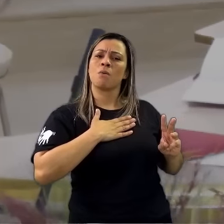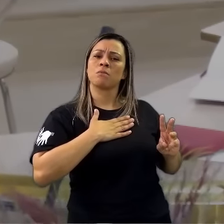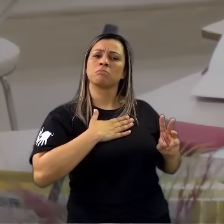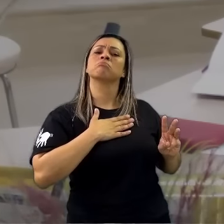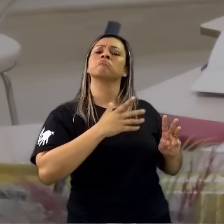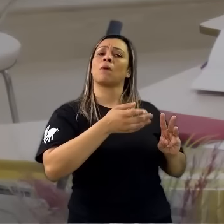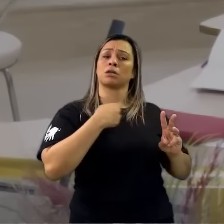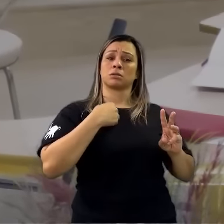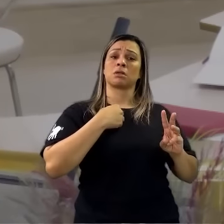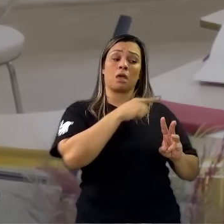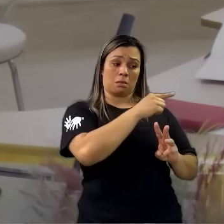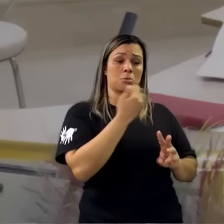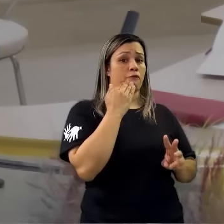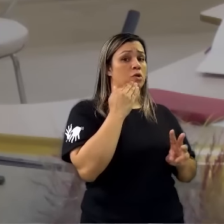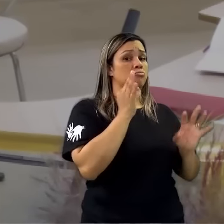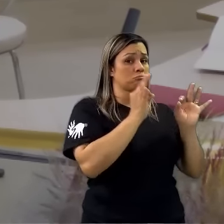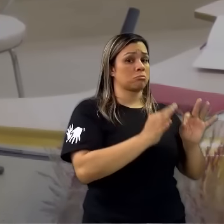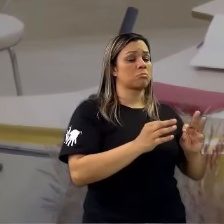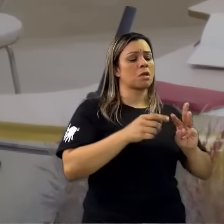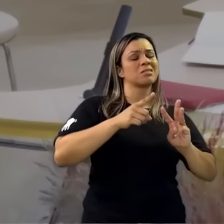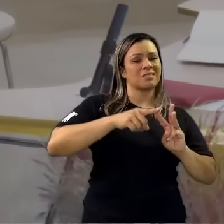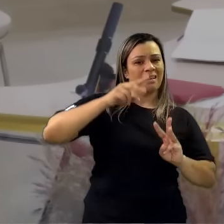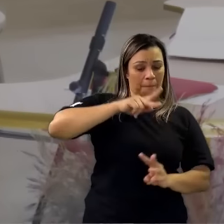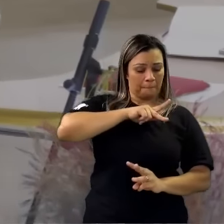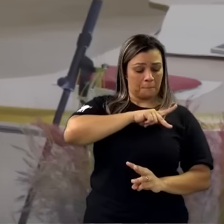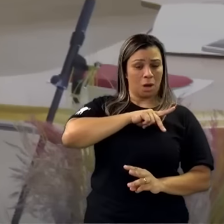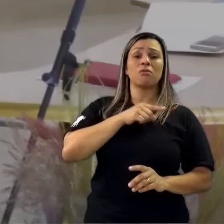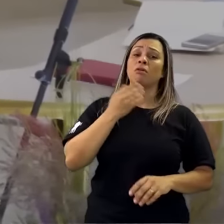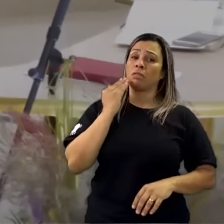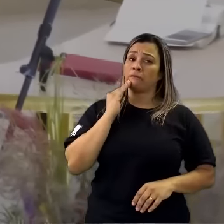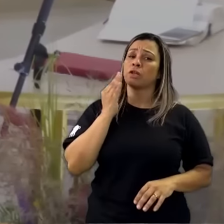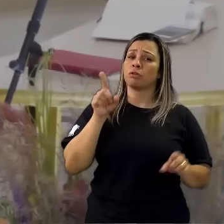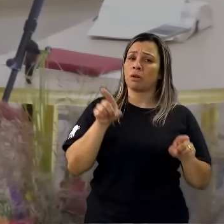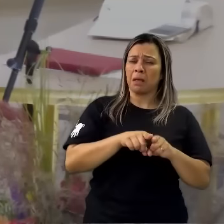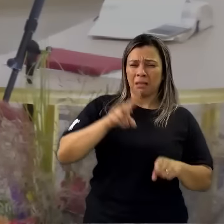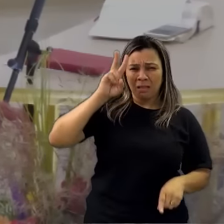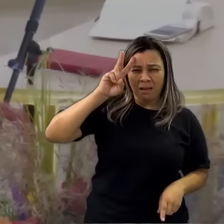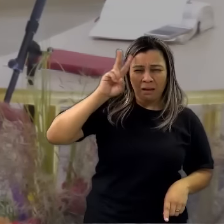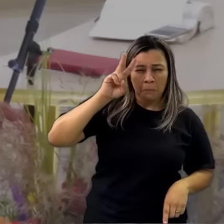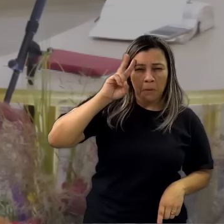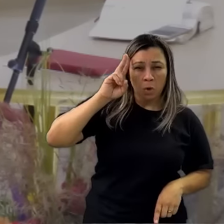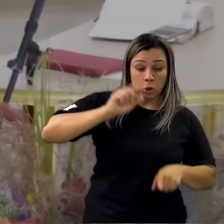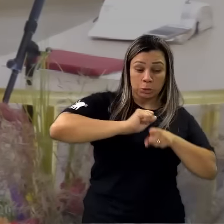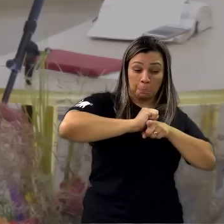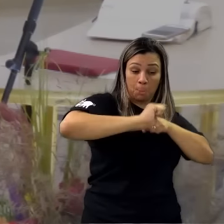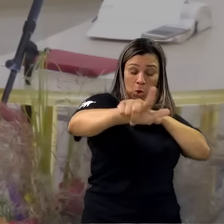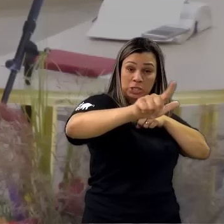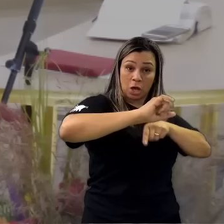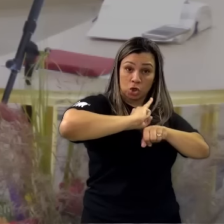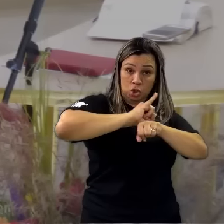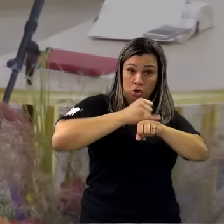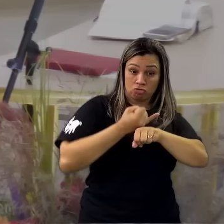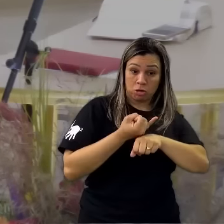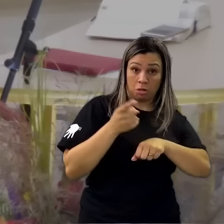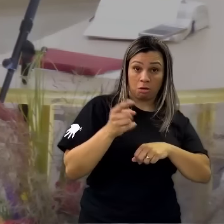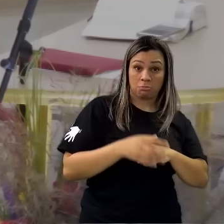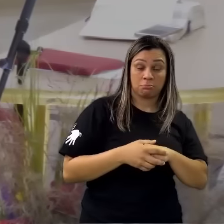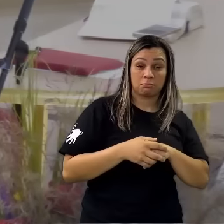para correr de Jerusalém lembra quando Deus te escondeu segura Glória lembra quando você Pentecostal viu